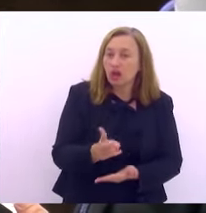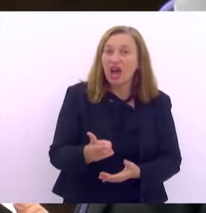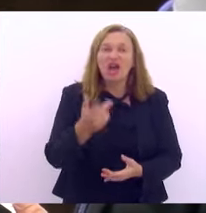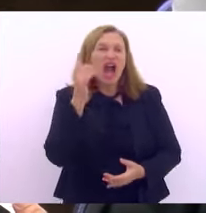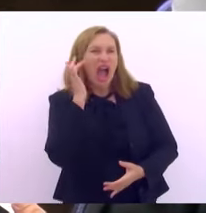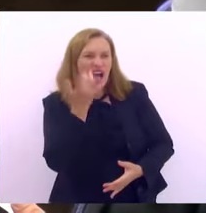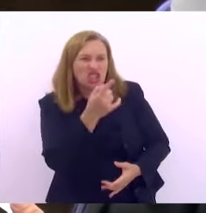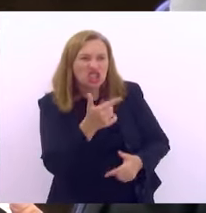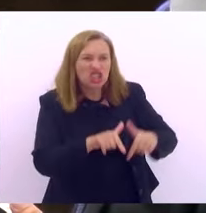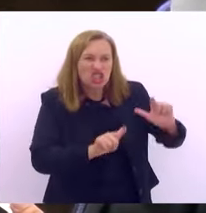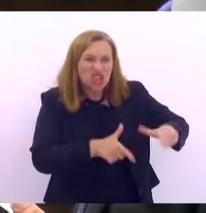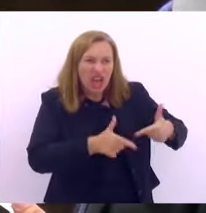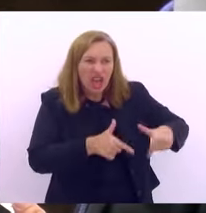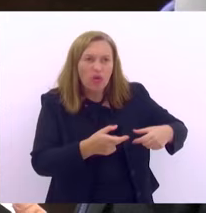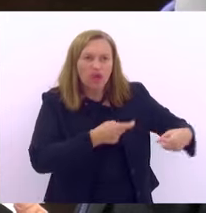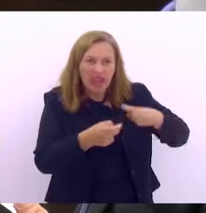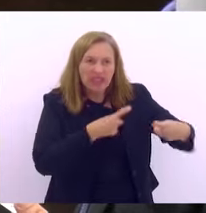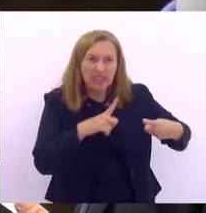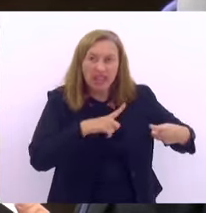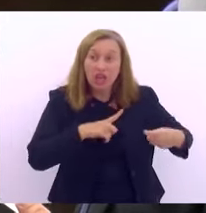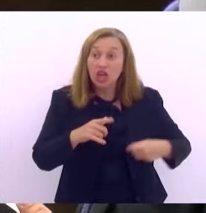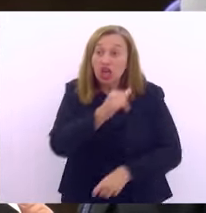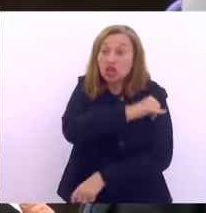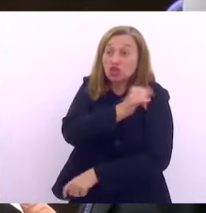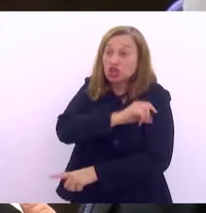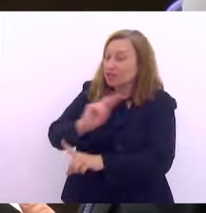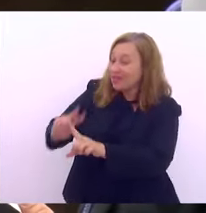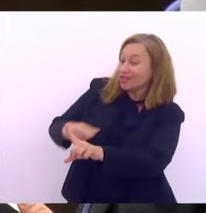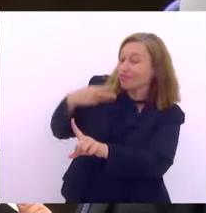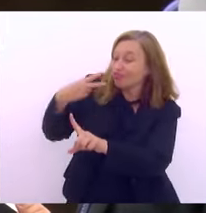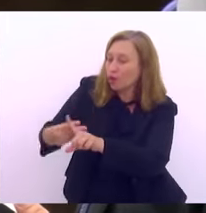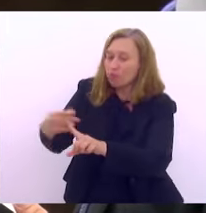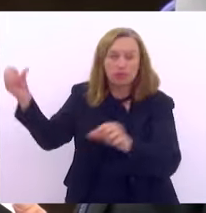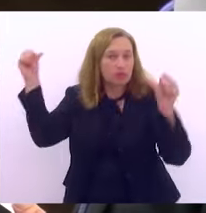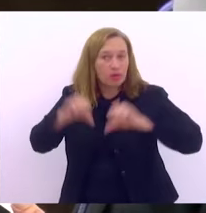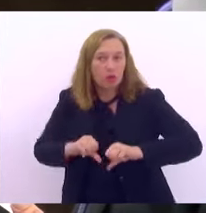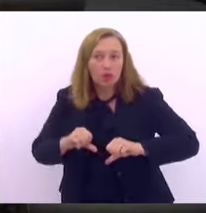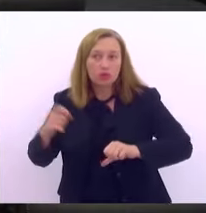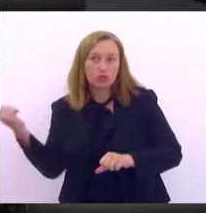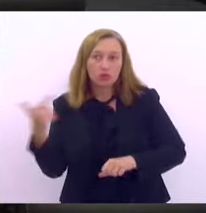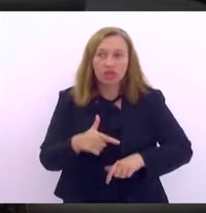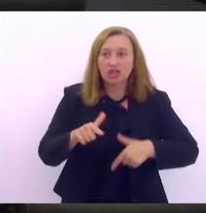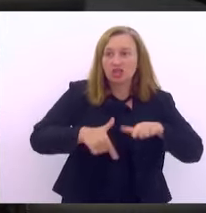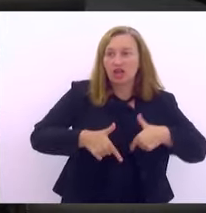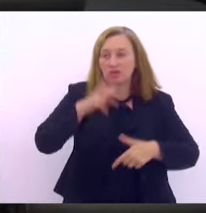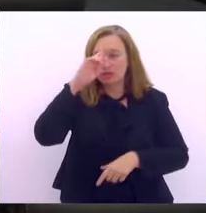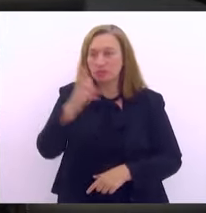podem ter certeza que o Rio de Janeiro vai ficar pior, 10 vezes pior do que Israel, presidente. Pela ordem, senhor presidente.